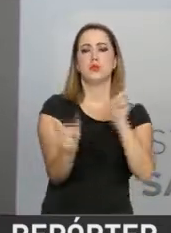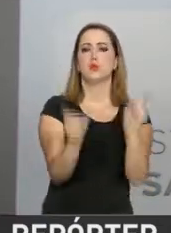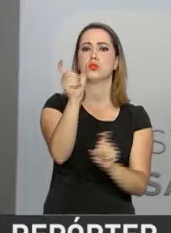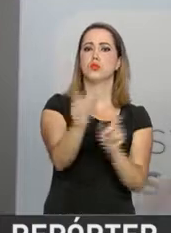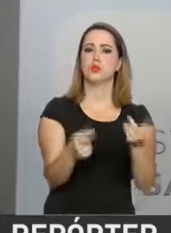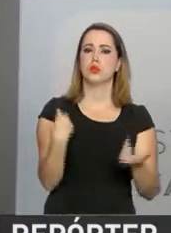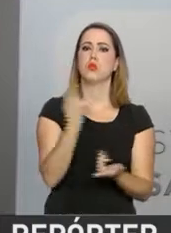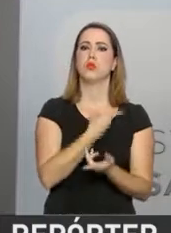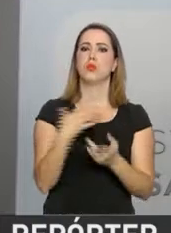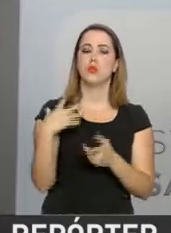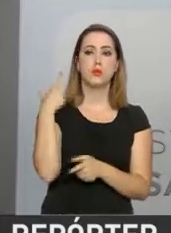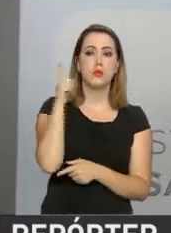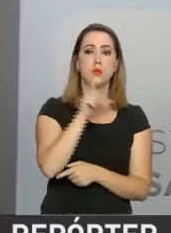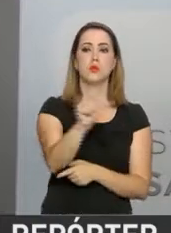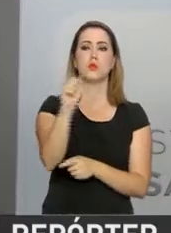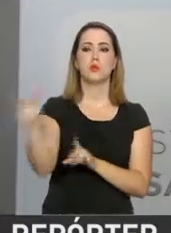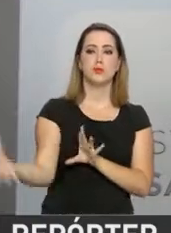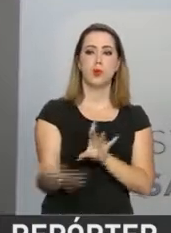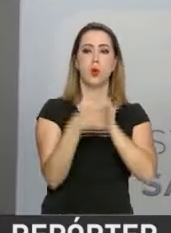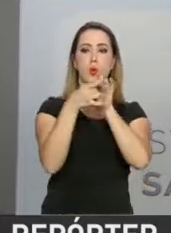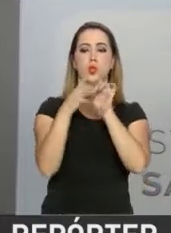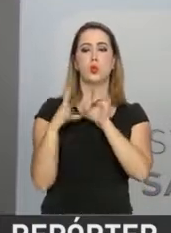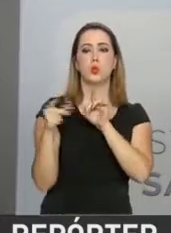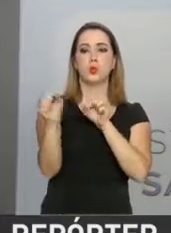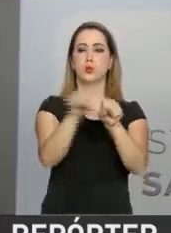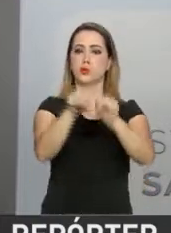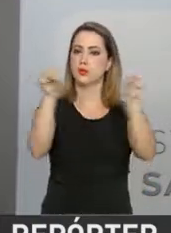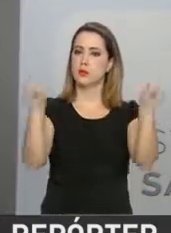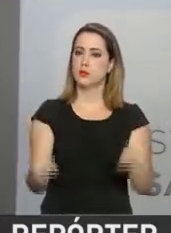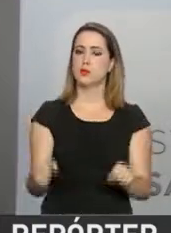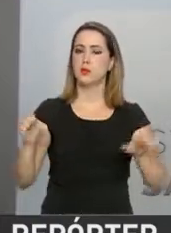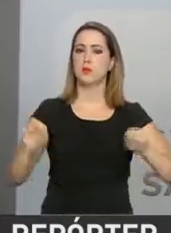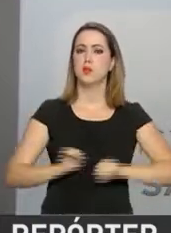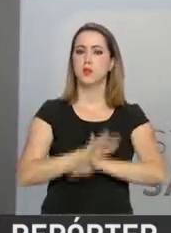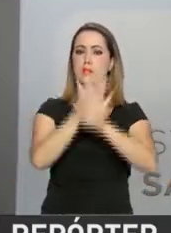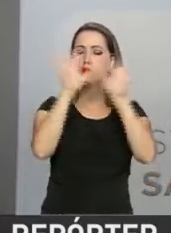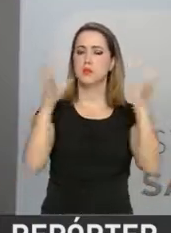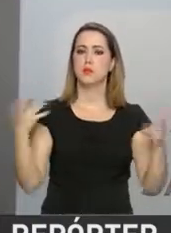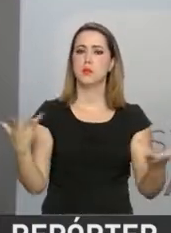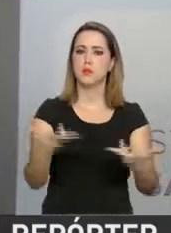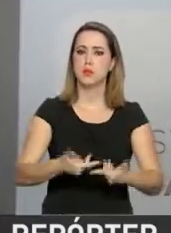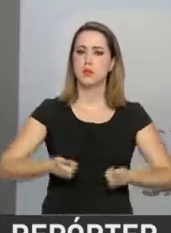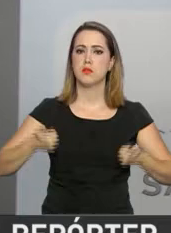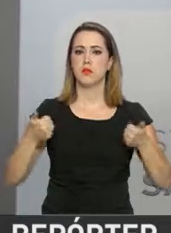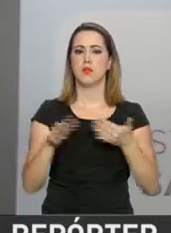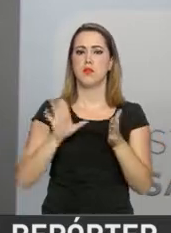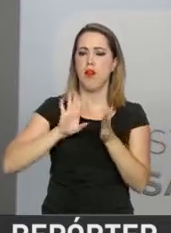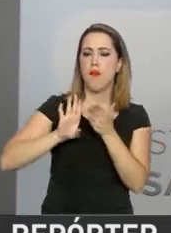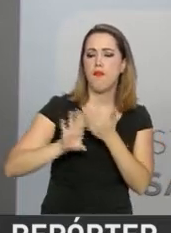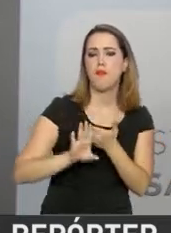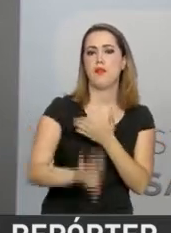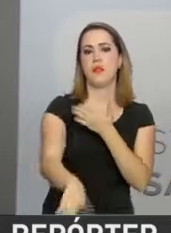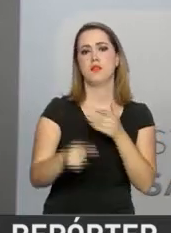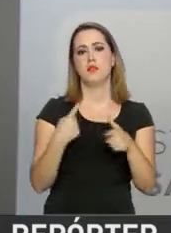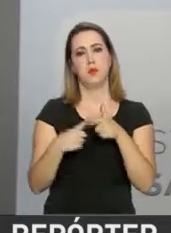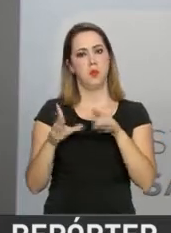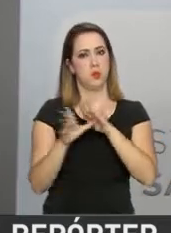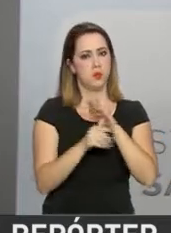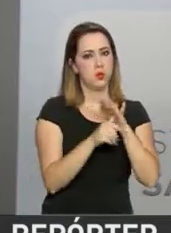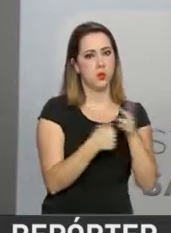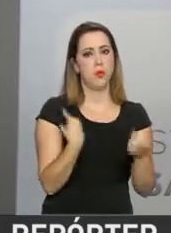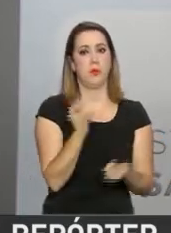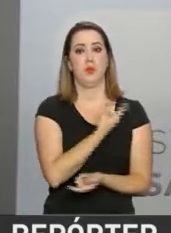conseguir com a integração total do sistema. Teremos transparência, eficiência, evitaremos fraudes e com isso